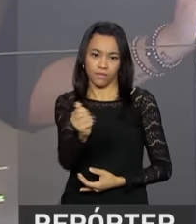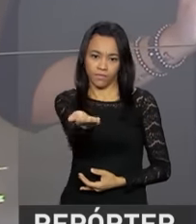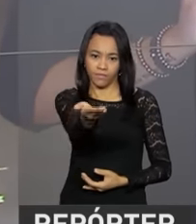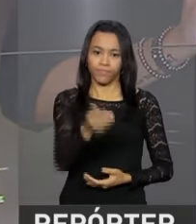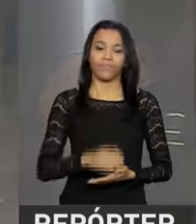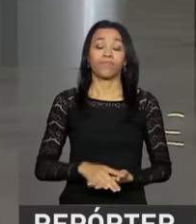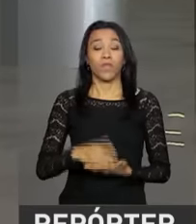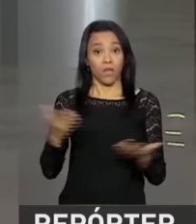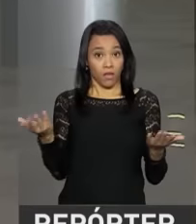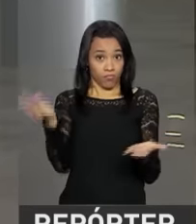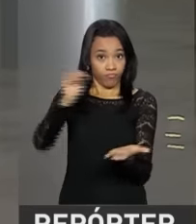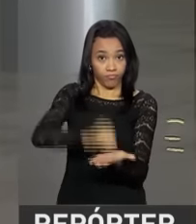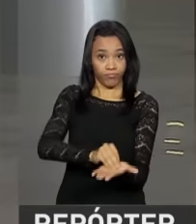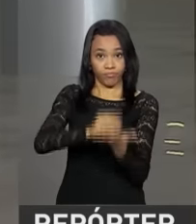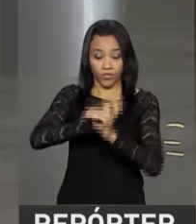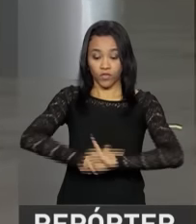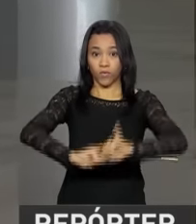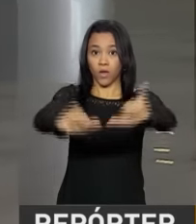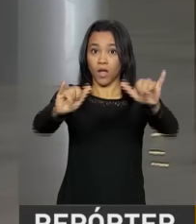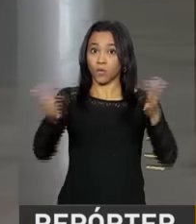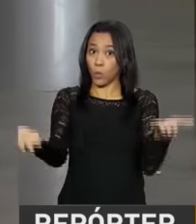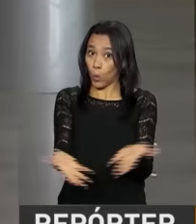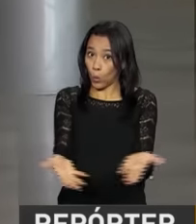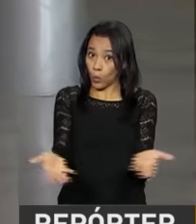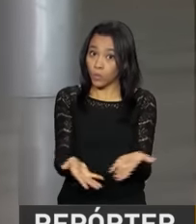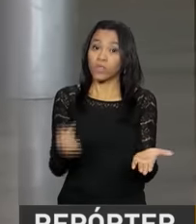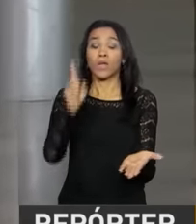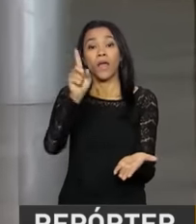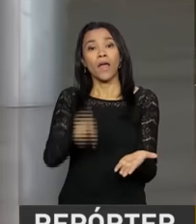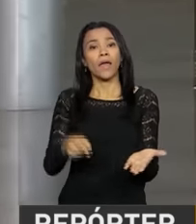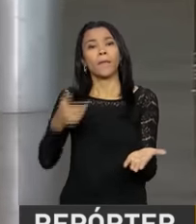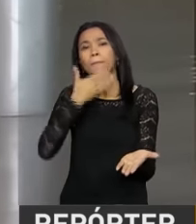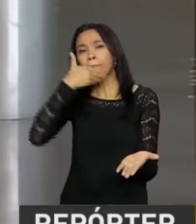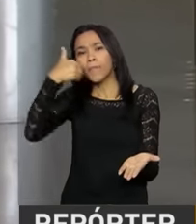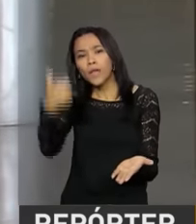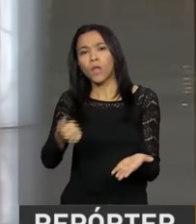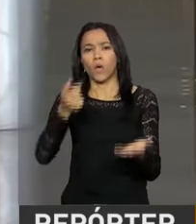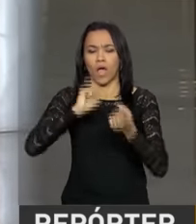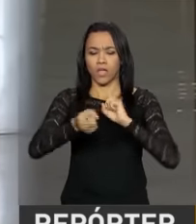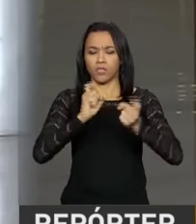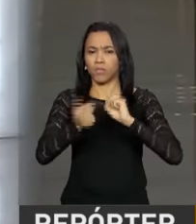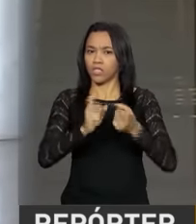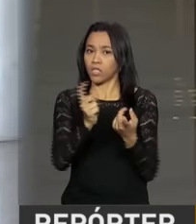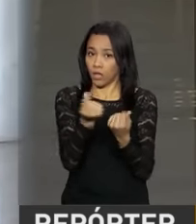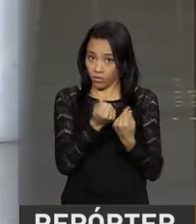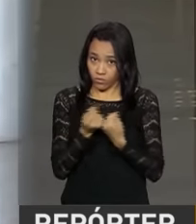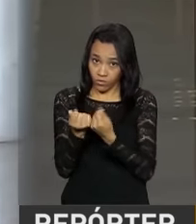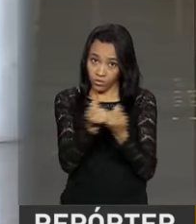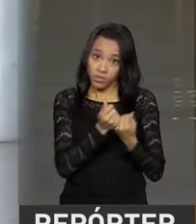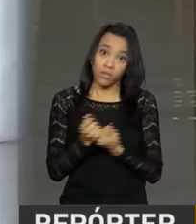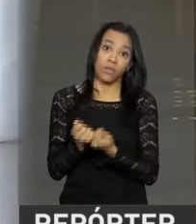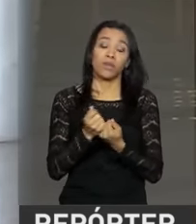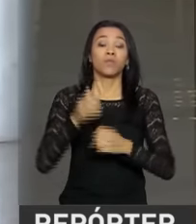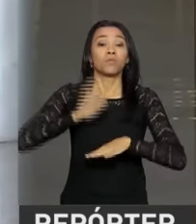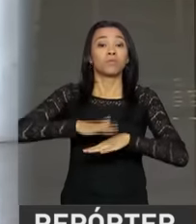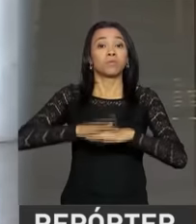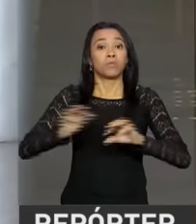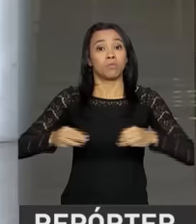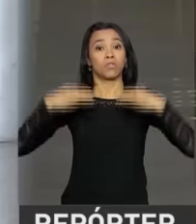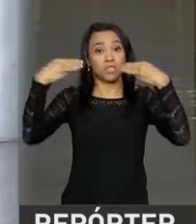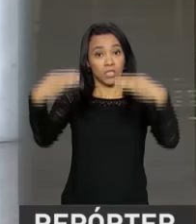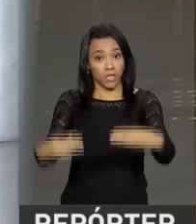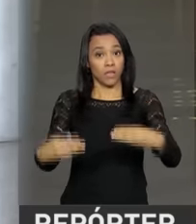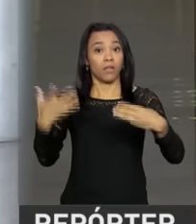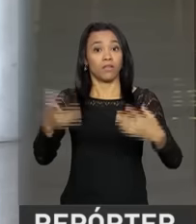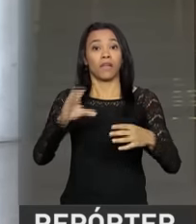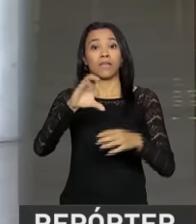A publicação no Diário Oficial diz que a medida é para administrar melhor os recursos do Ministério das Cidades, que é o responsável pelo Minha Casa Minha Vida,